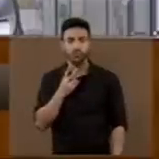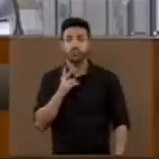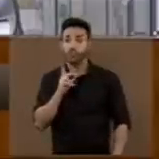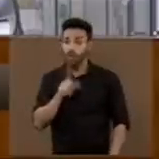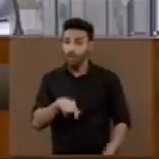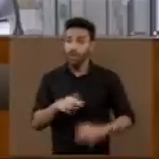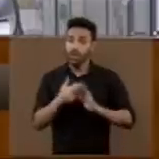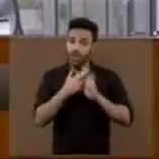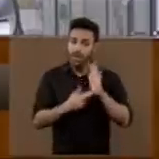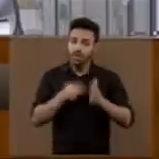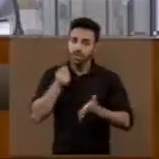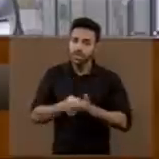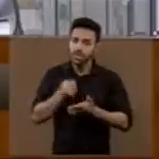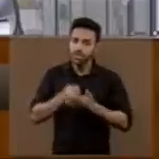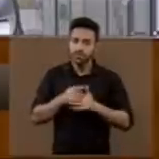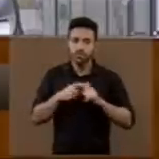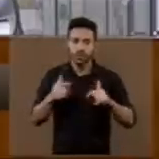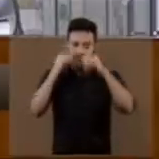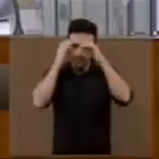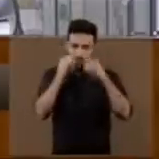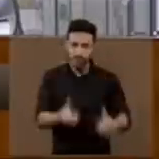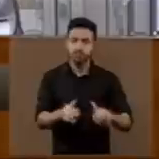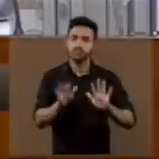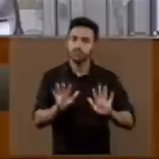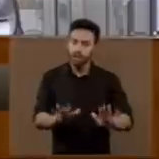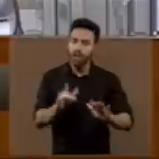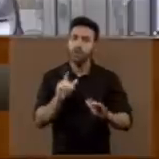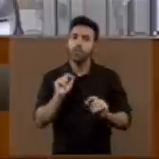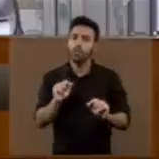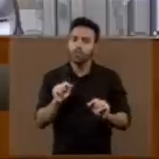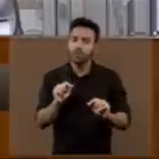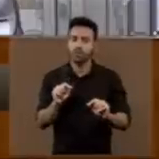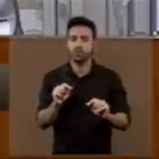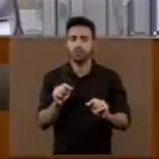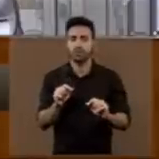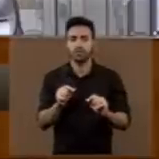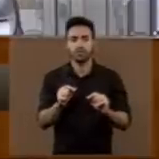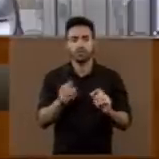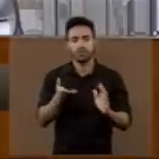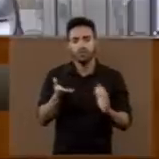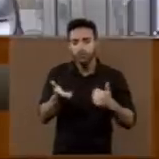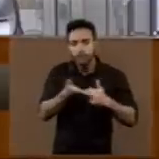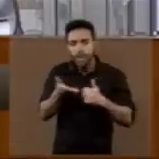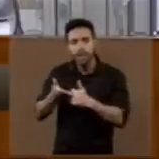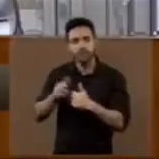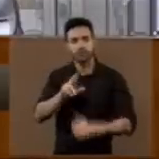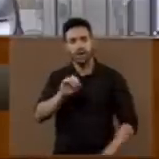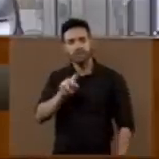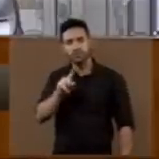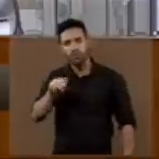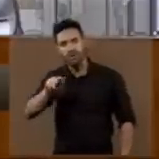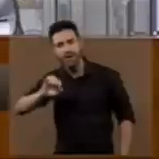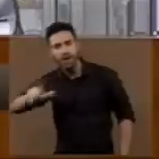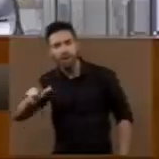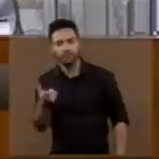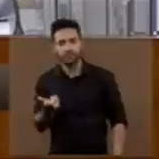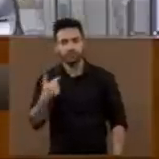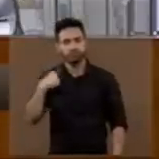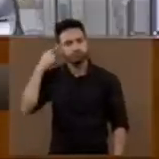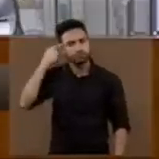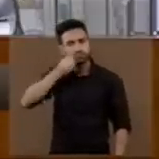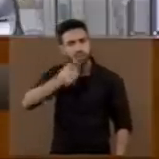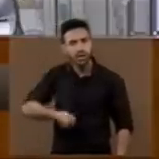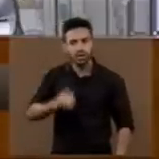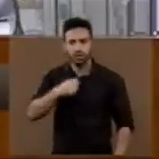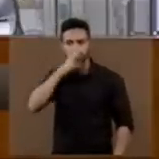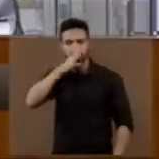rígida desde que considerados os critérios da razoabilidade e da proporcionalidade, devendo ser, portanto, atendido. E aí se faz a interpretação.